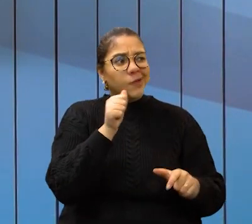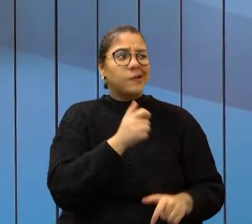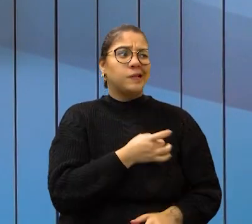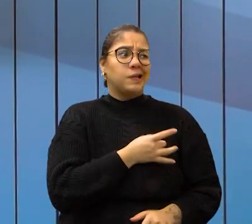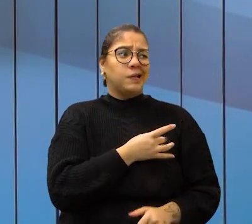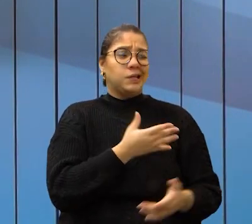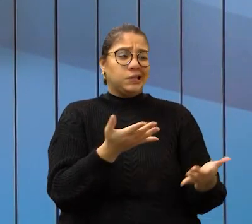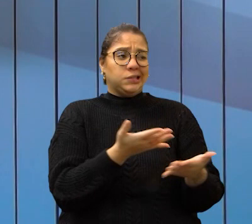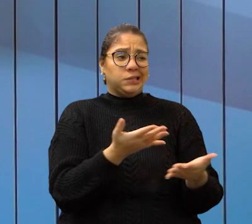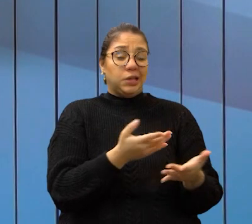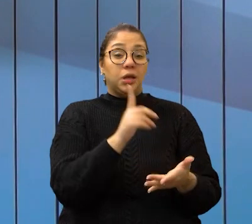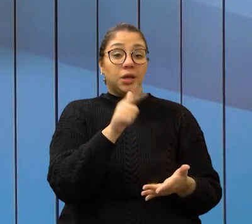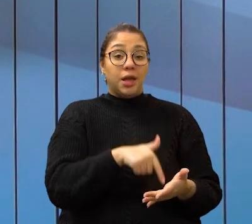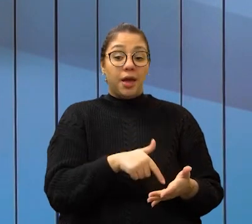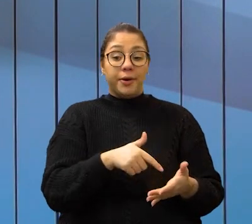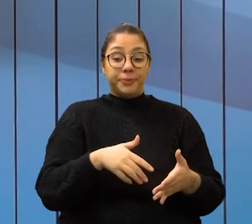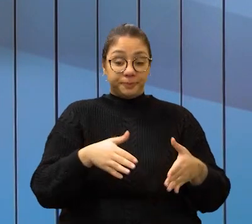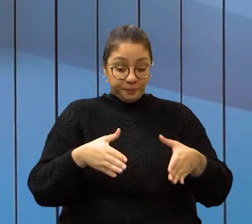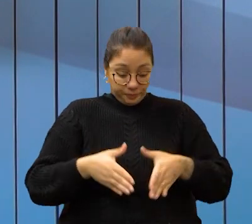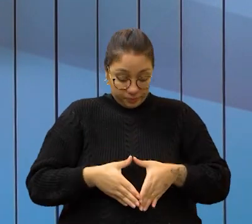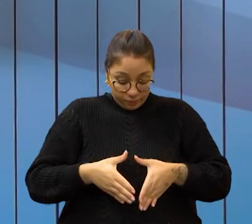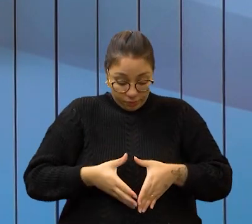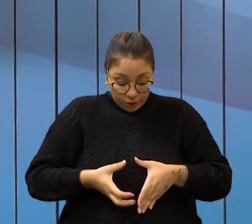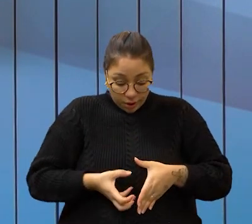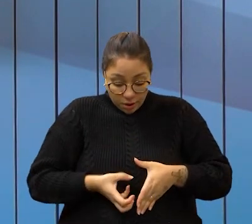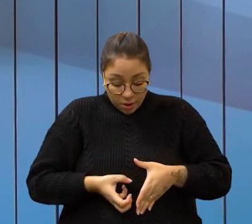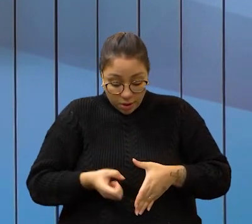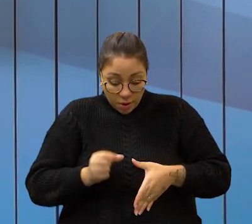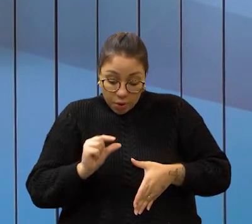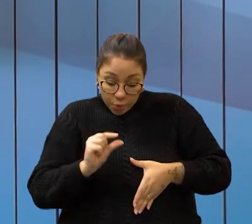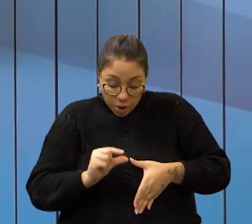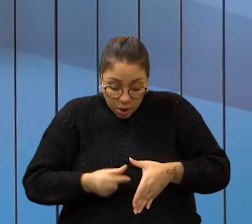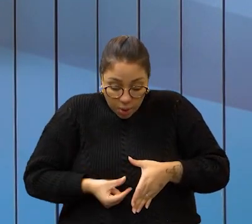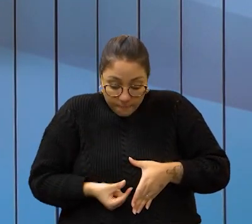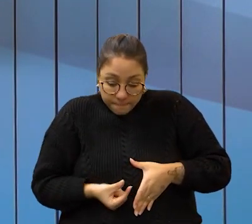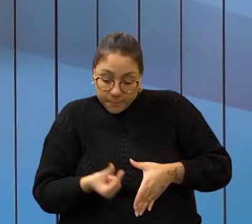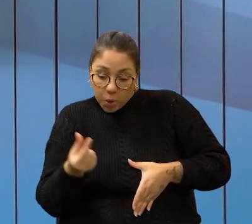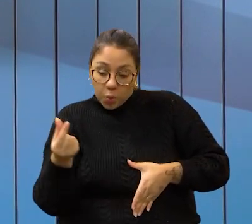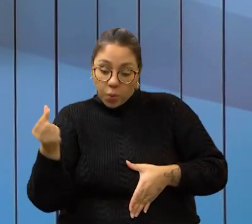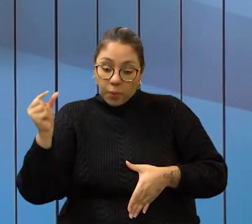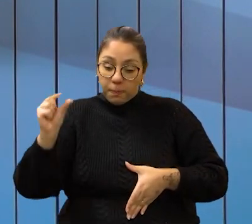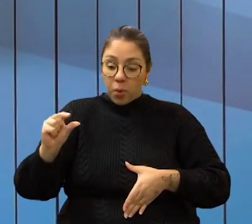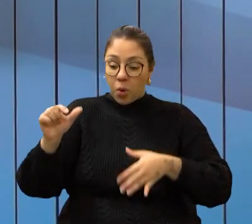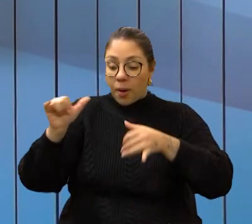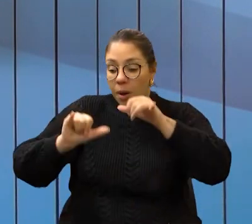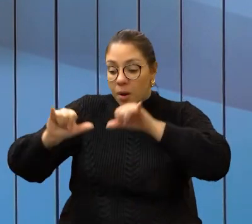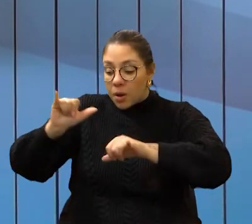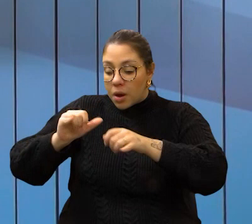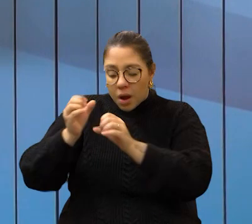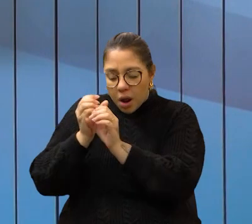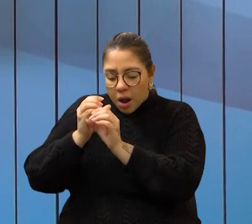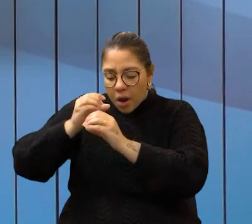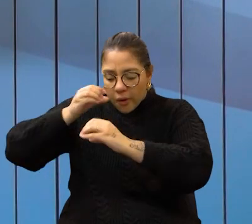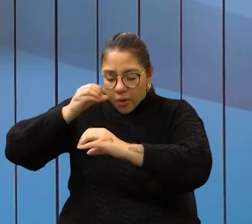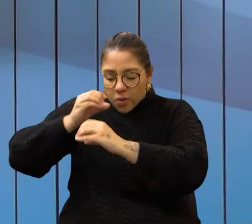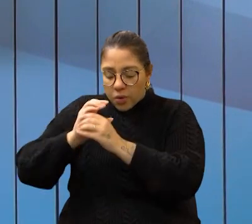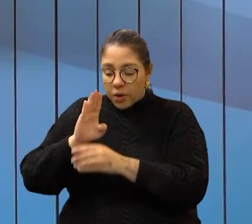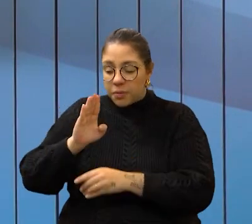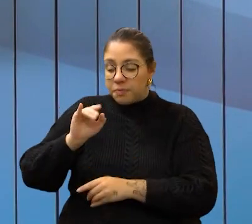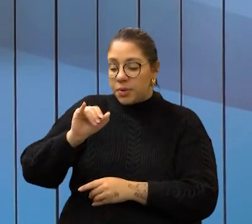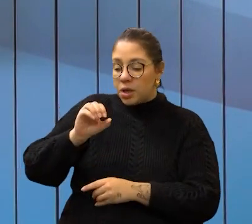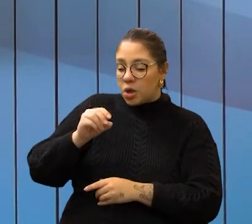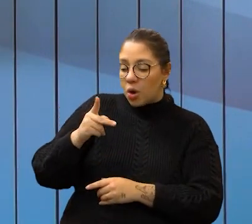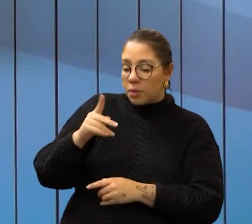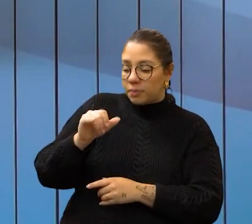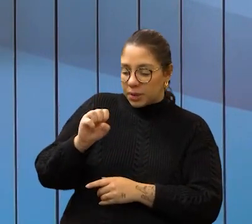né, coletar uma amostra para ser encaminhada para a biópsia. Tem como o senhor explicar para a gente